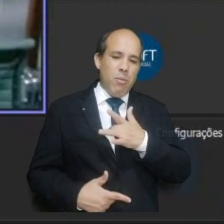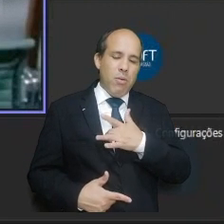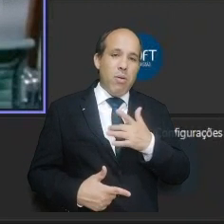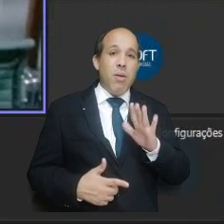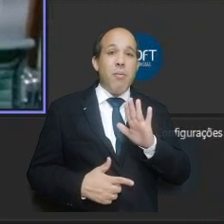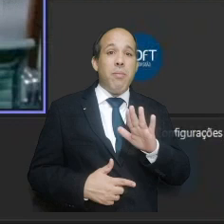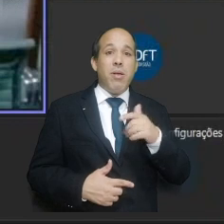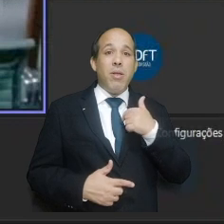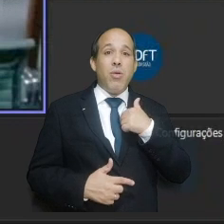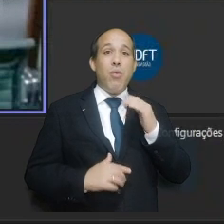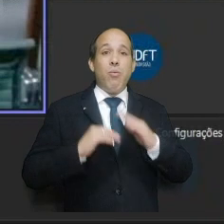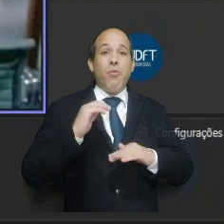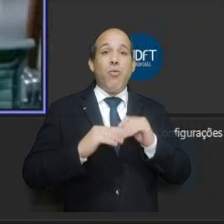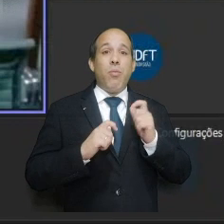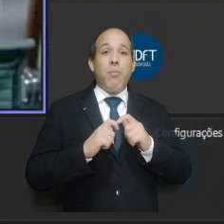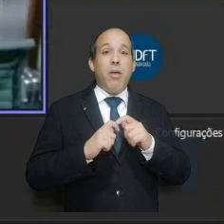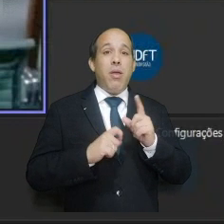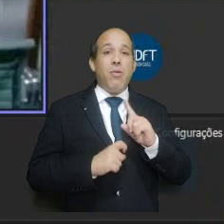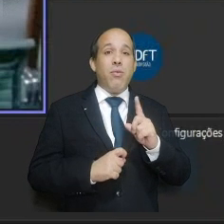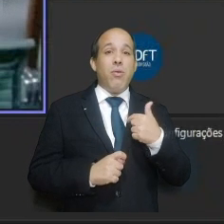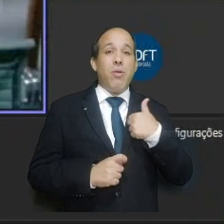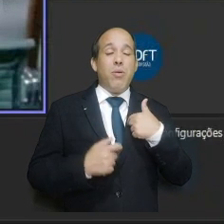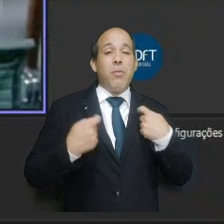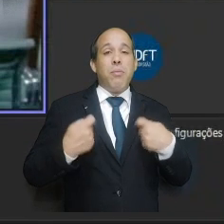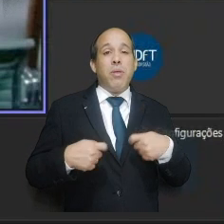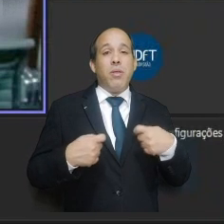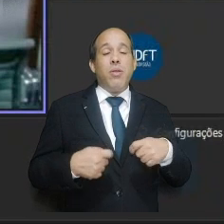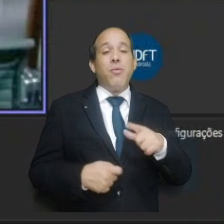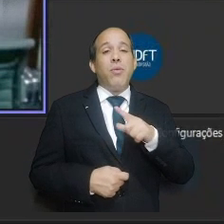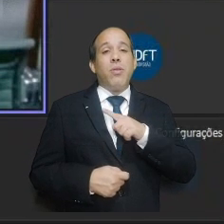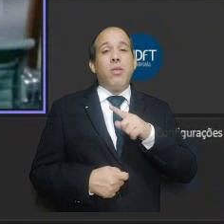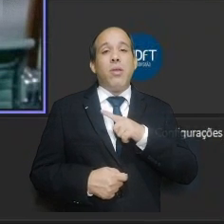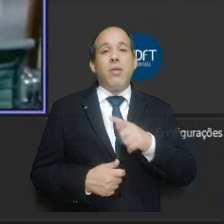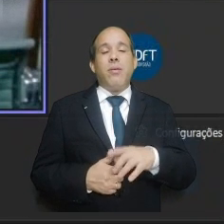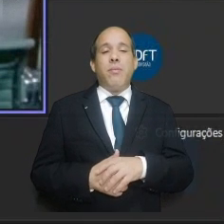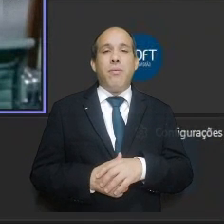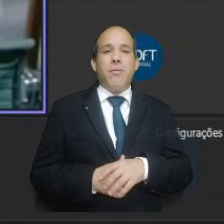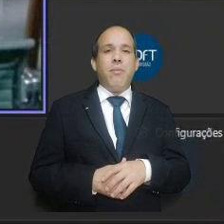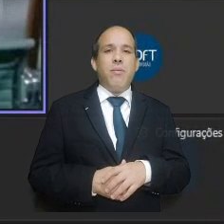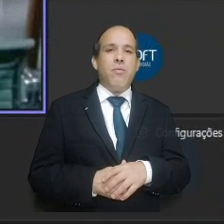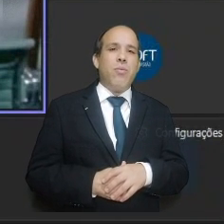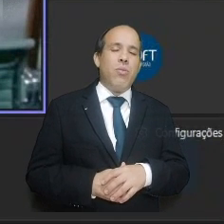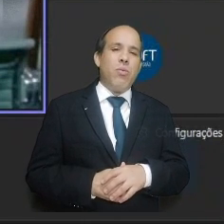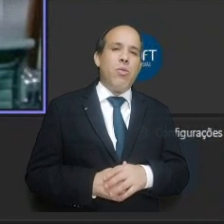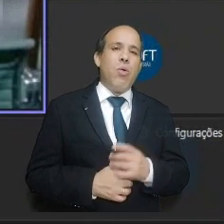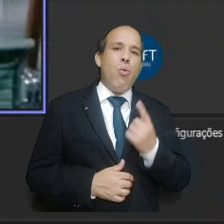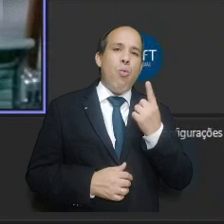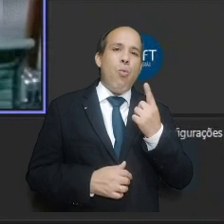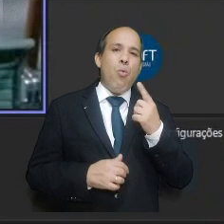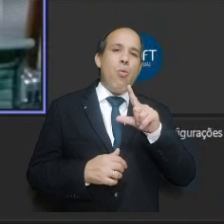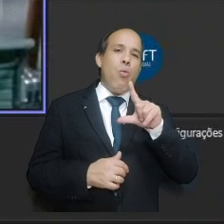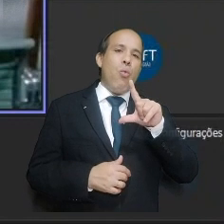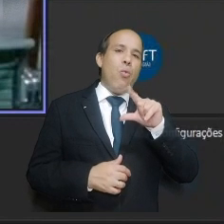problema cardíaco, mas eu não posso afirmar porque eu não sou um profissional médico, eu preciso ter um